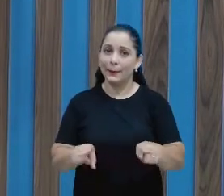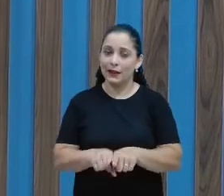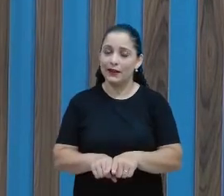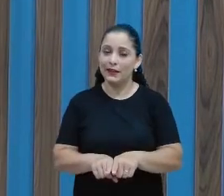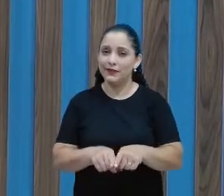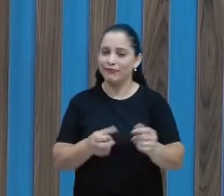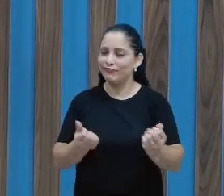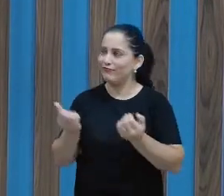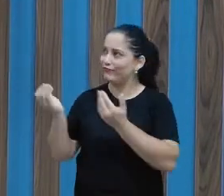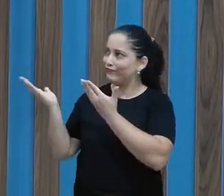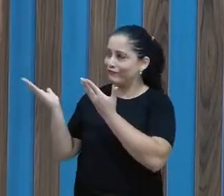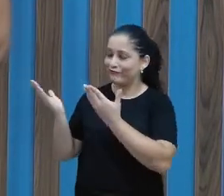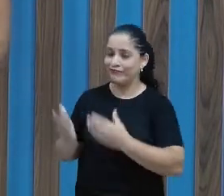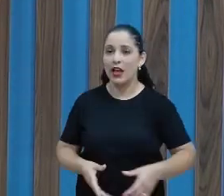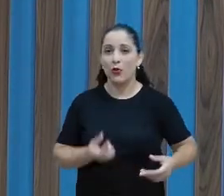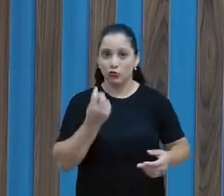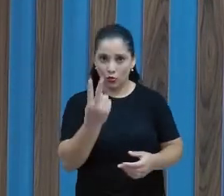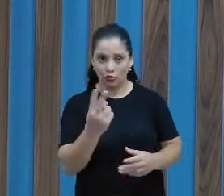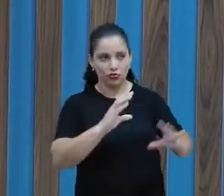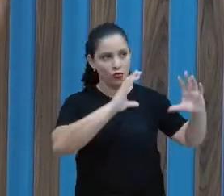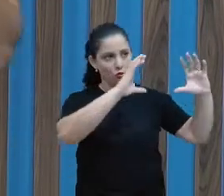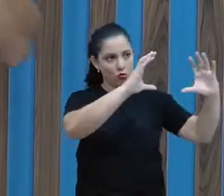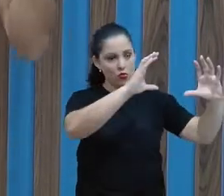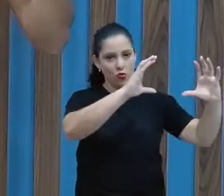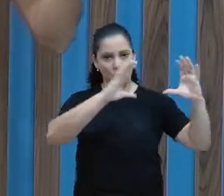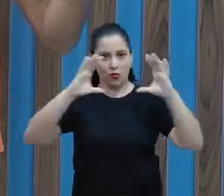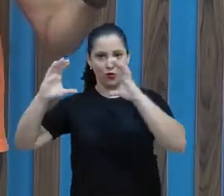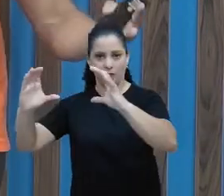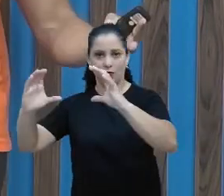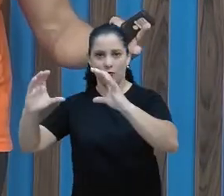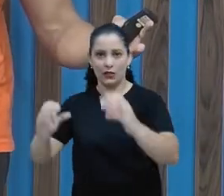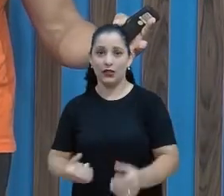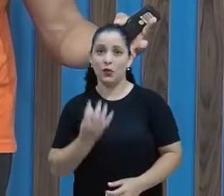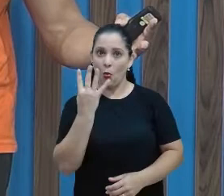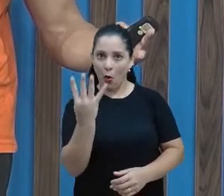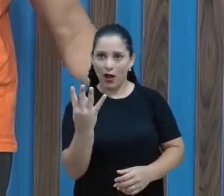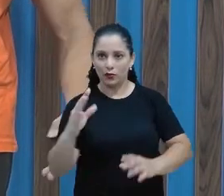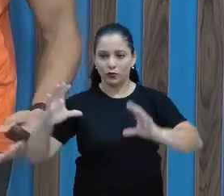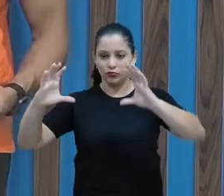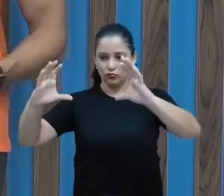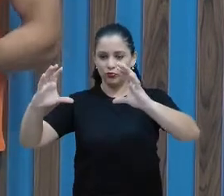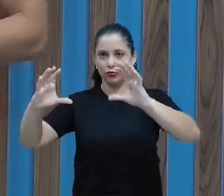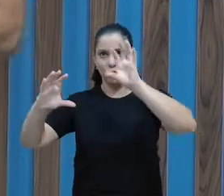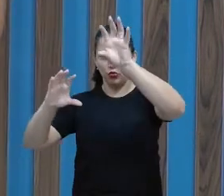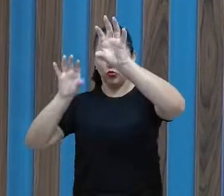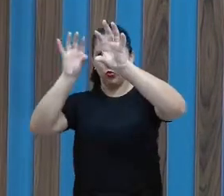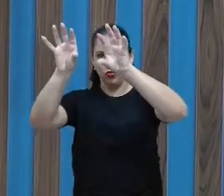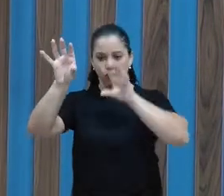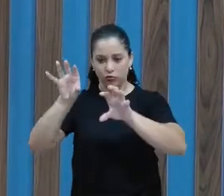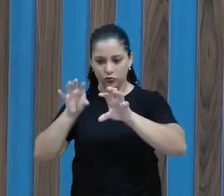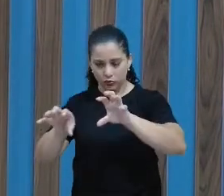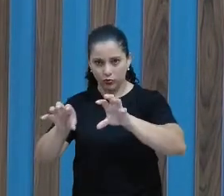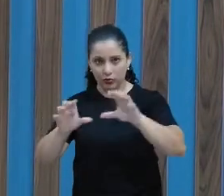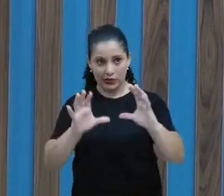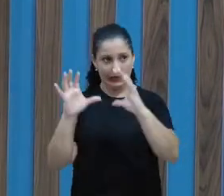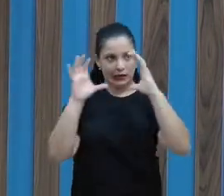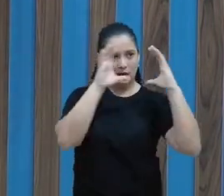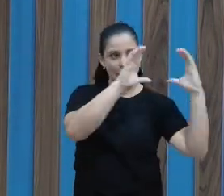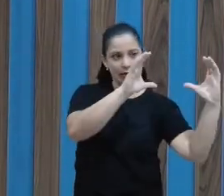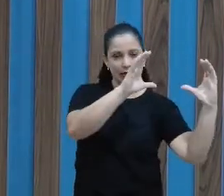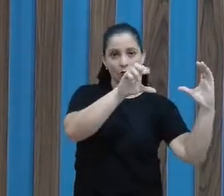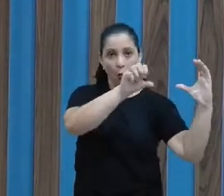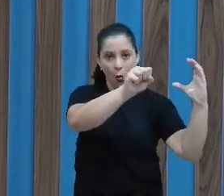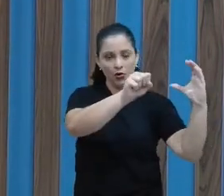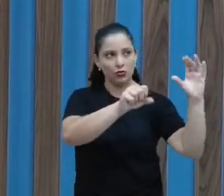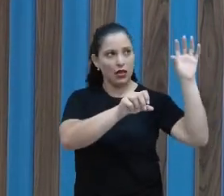agora para os 2 círculos, né? O que foi dividido em 4 partes iguais e o que foi dividido em 8 partes iguais,